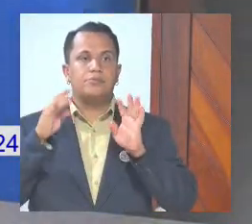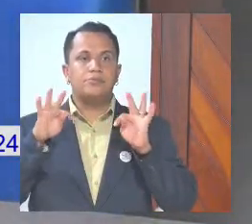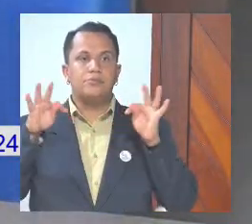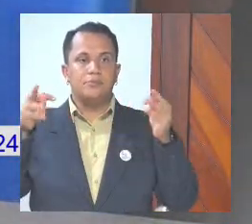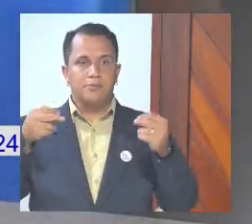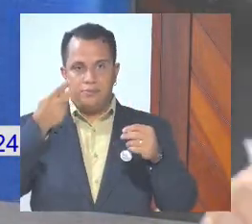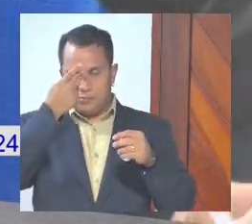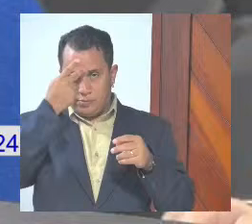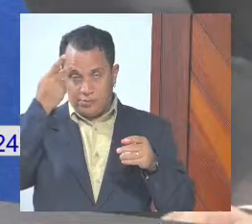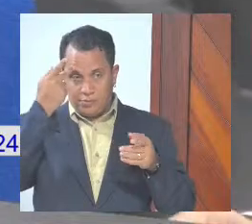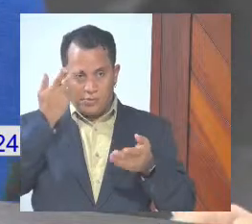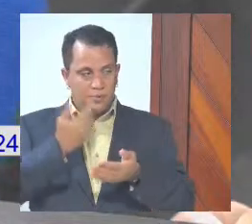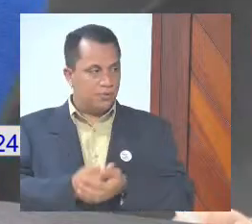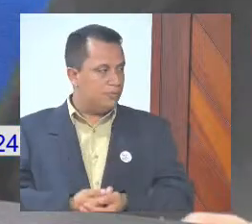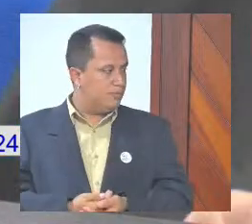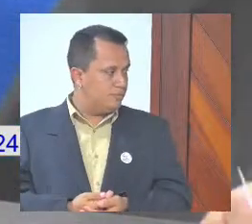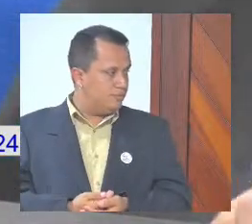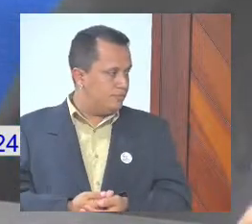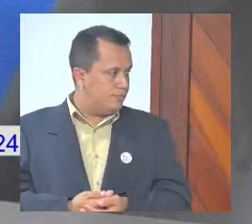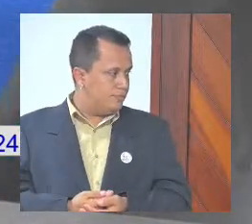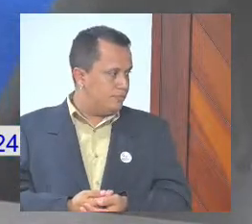público.